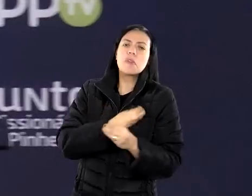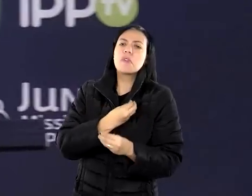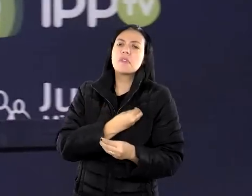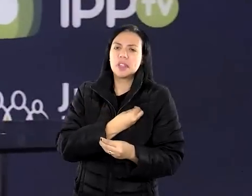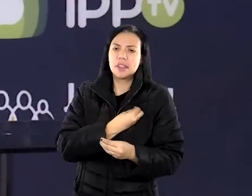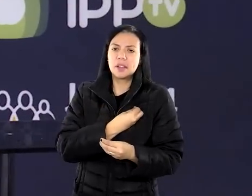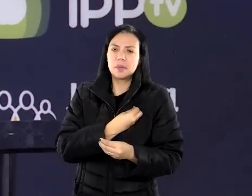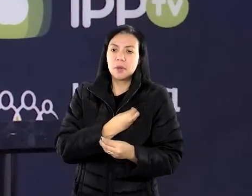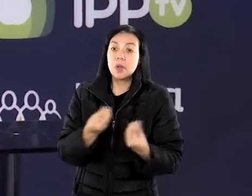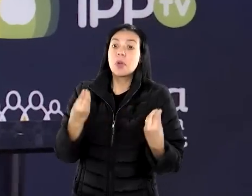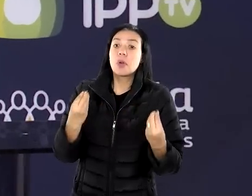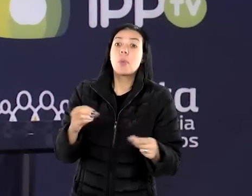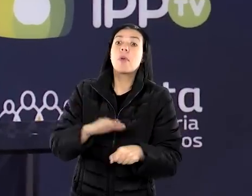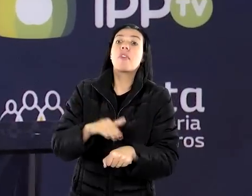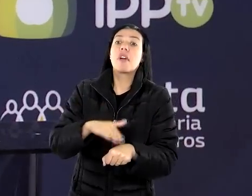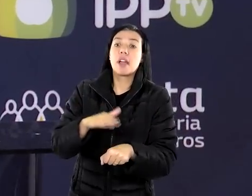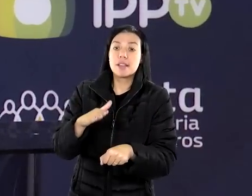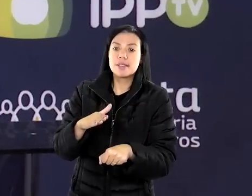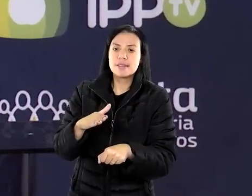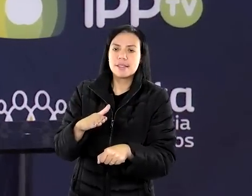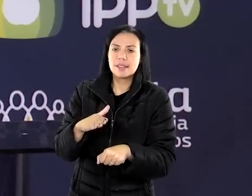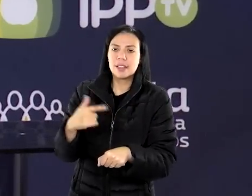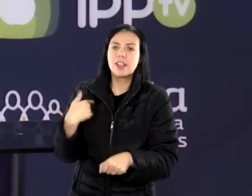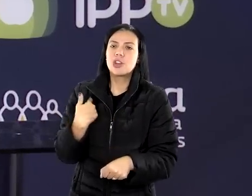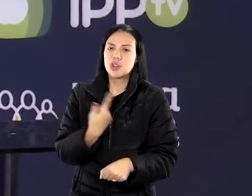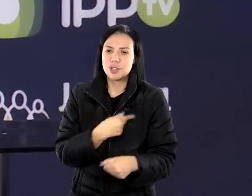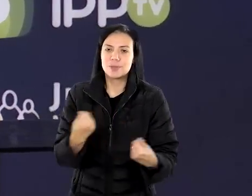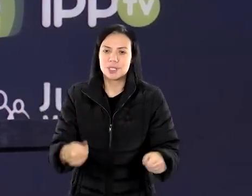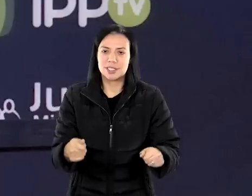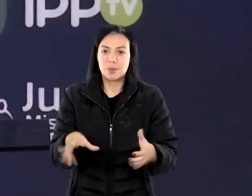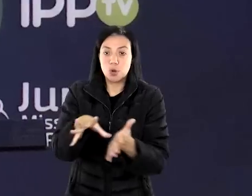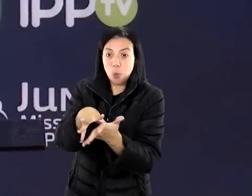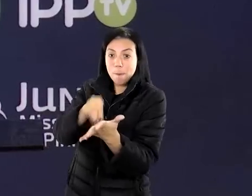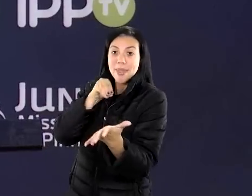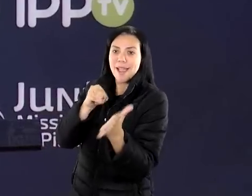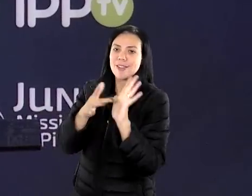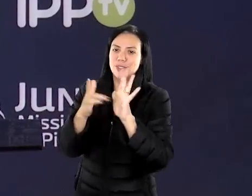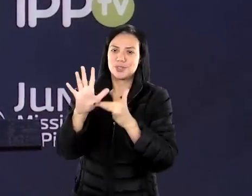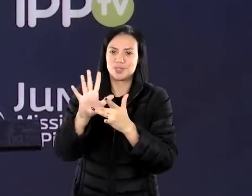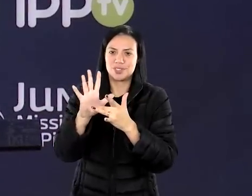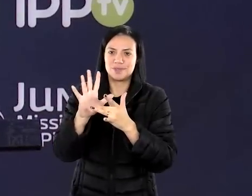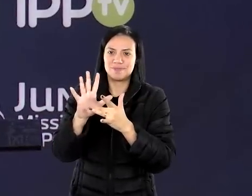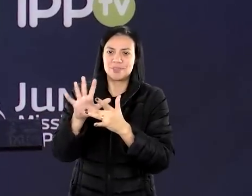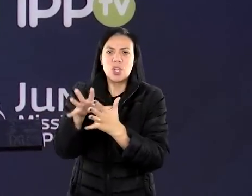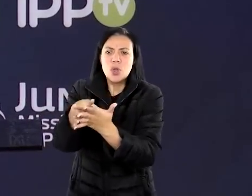quem? A Cristo. Sede, pois, imitadores a Deus como filhos amados.